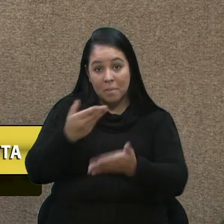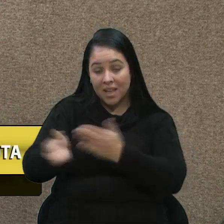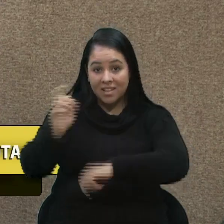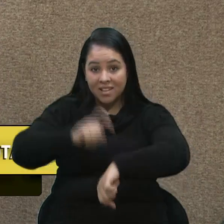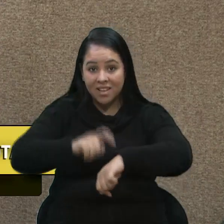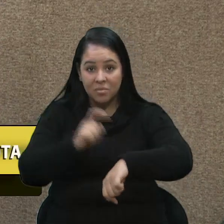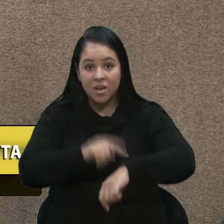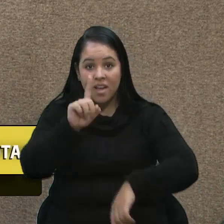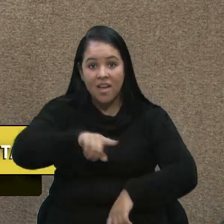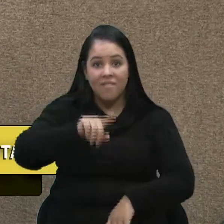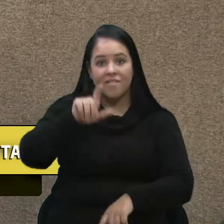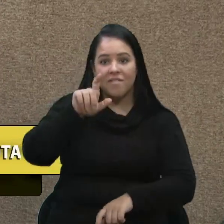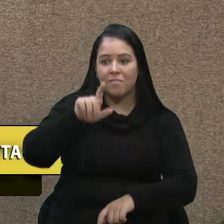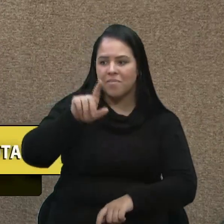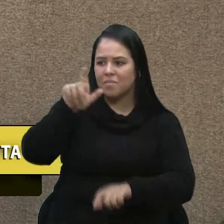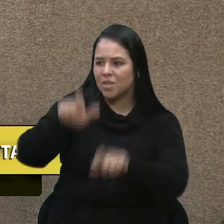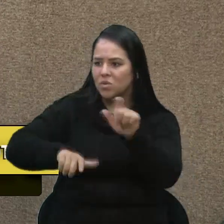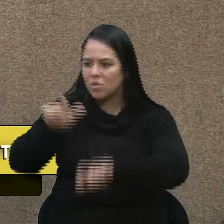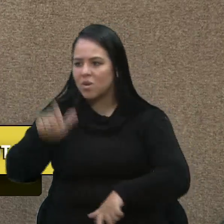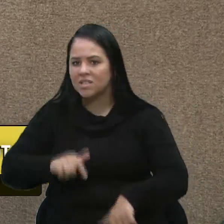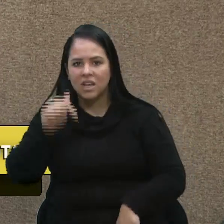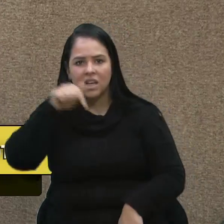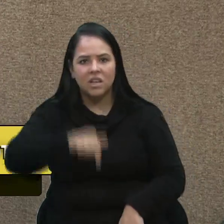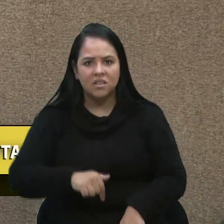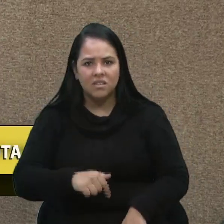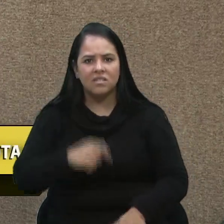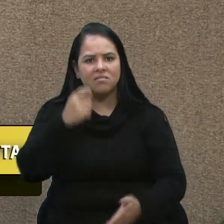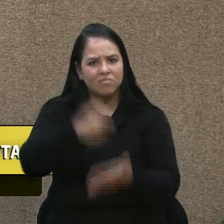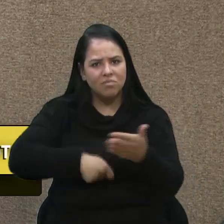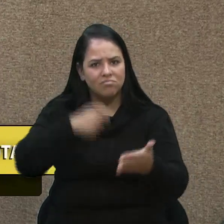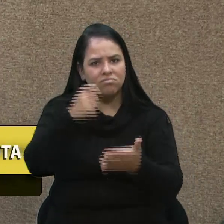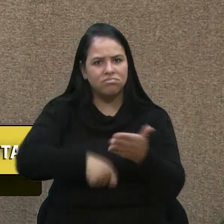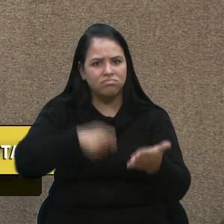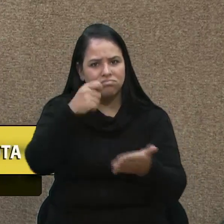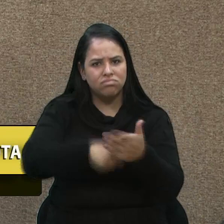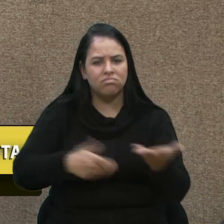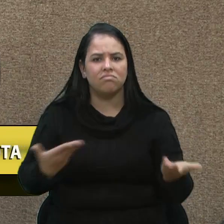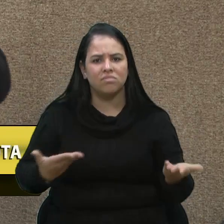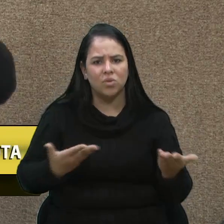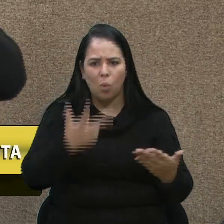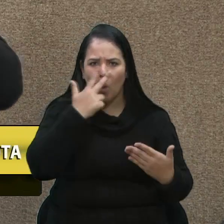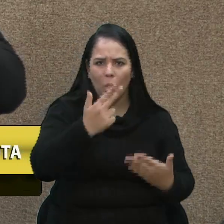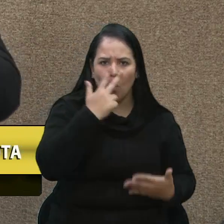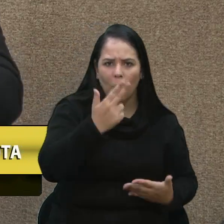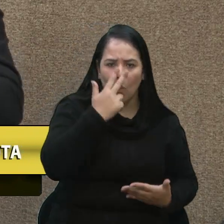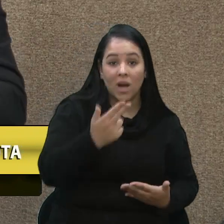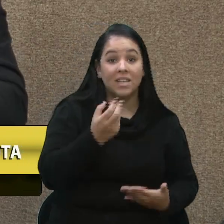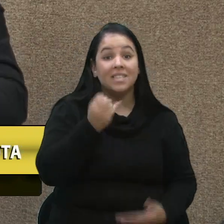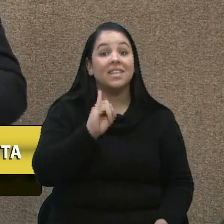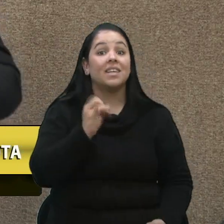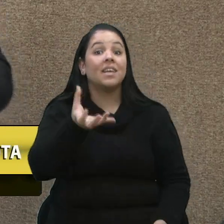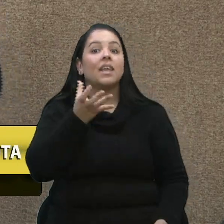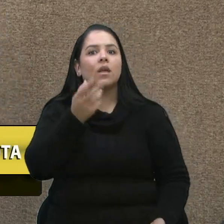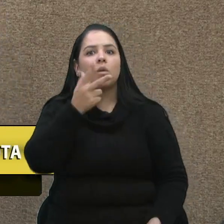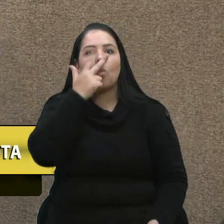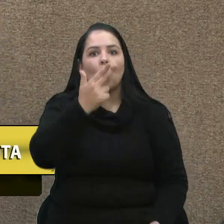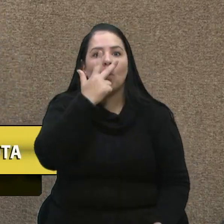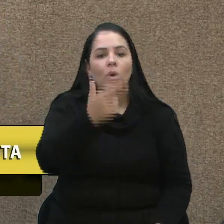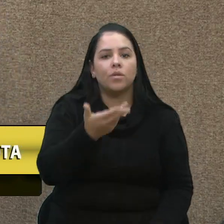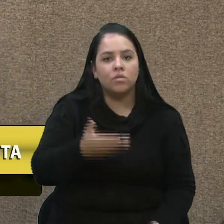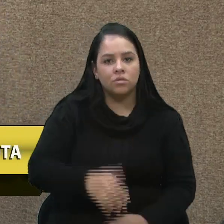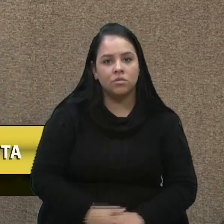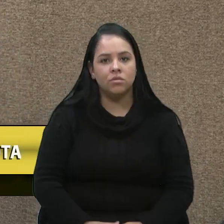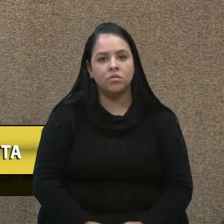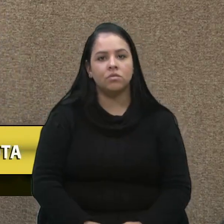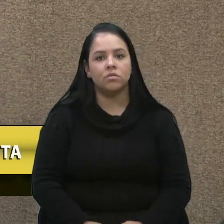pessoas aqui dentro batendo sempre na mesma tecla eu acho que tá na hora de mudar e se quiser continuar batendo na mesma tecla que